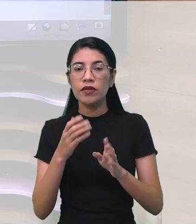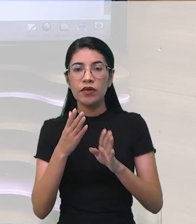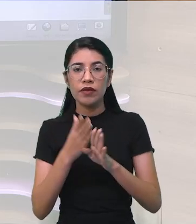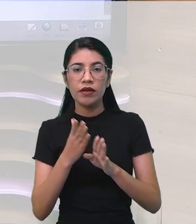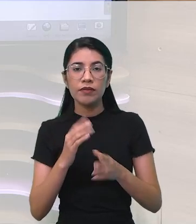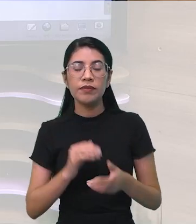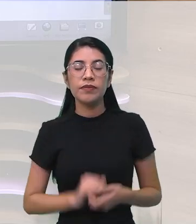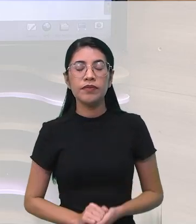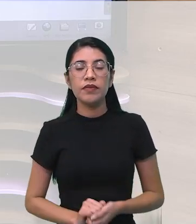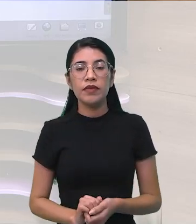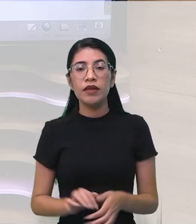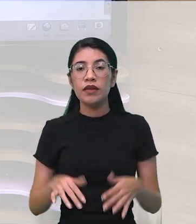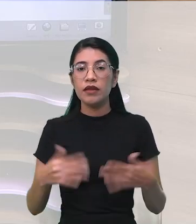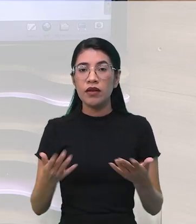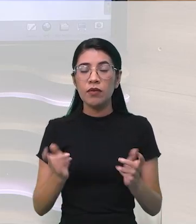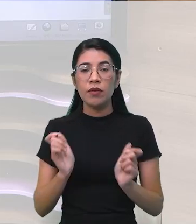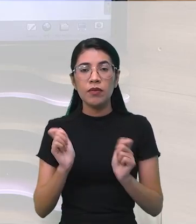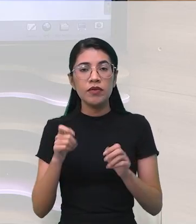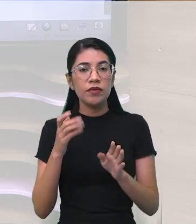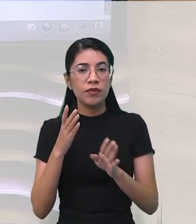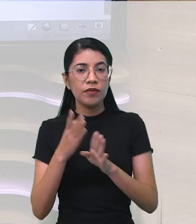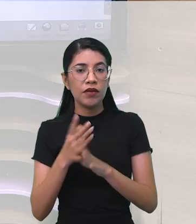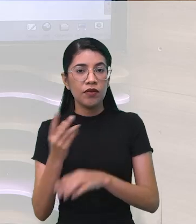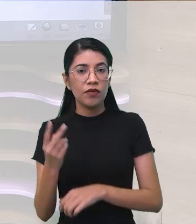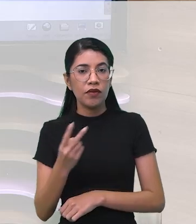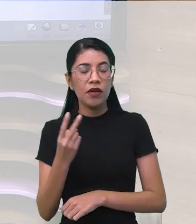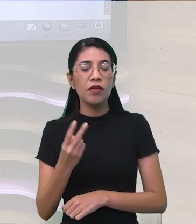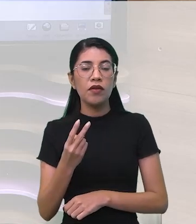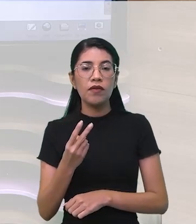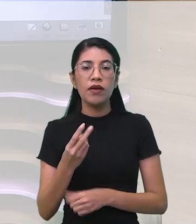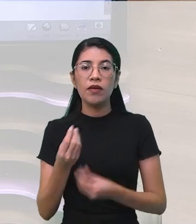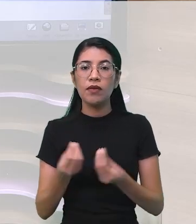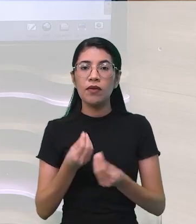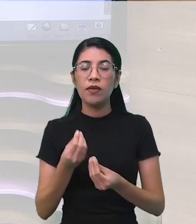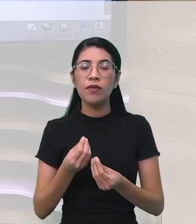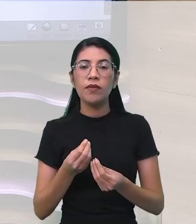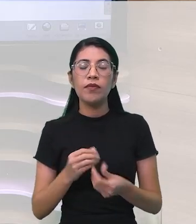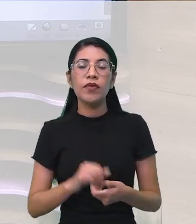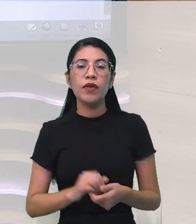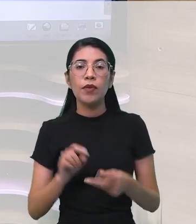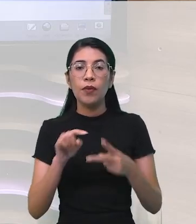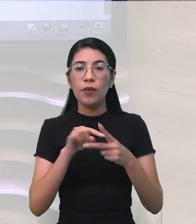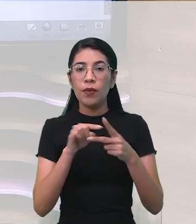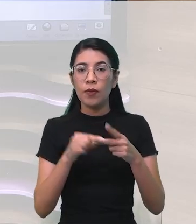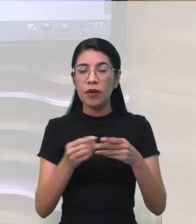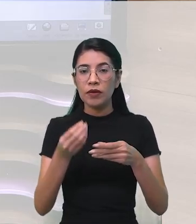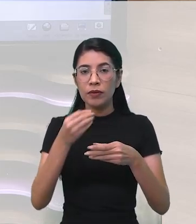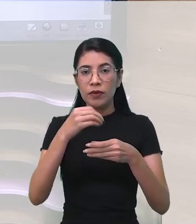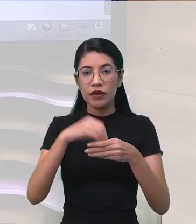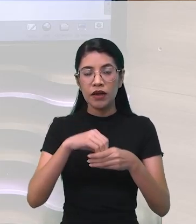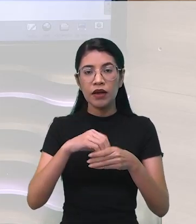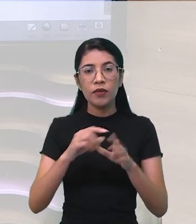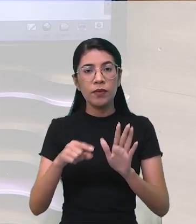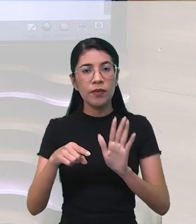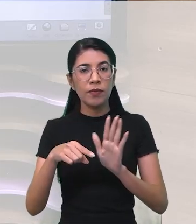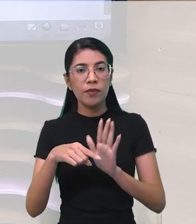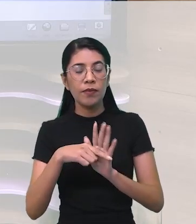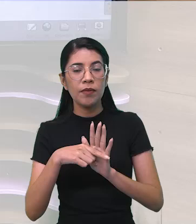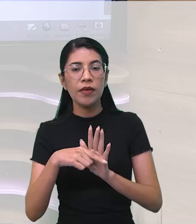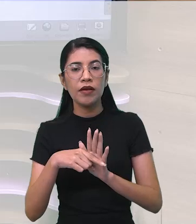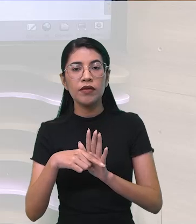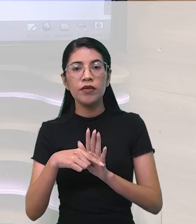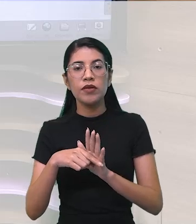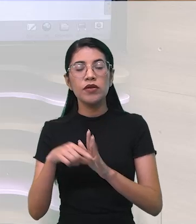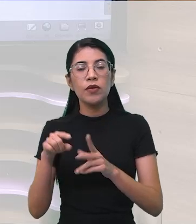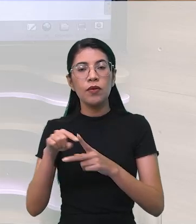você saber o ângulo externo, você vai fazer aquela diferença. Você vai pegar o ângulo interno, né, e a diferença somar